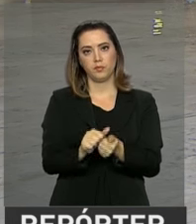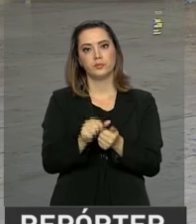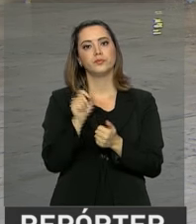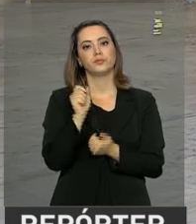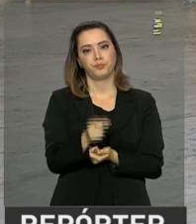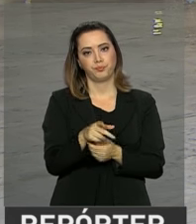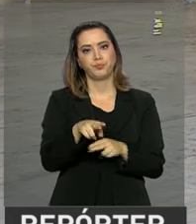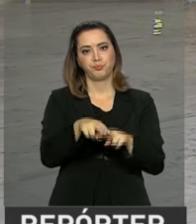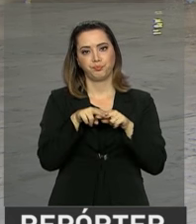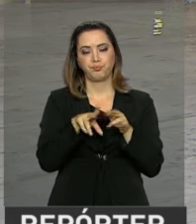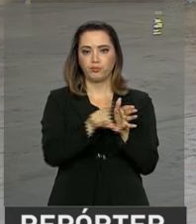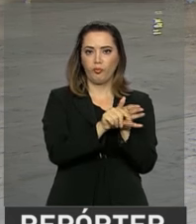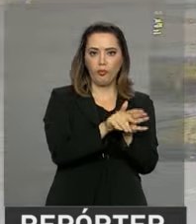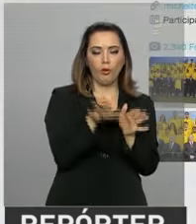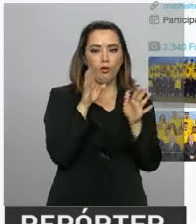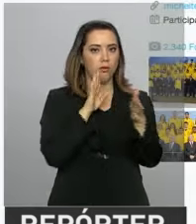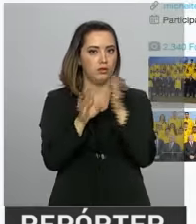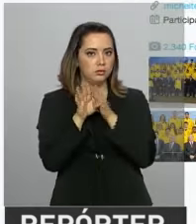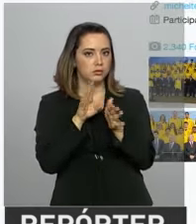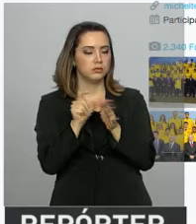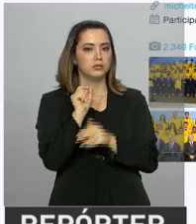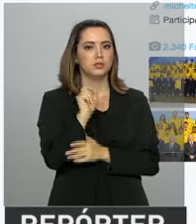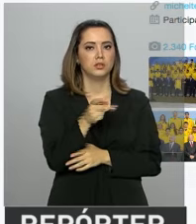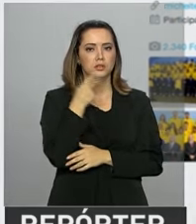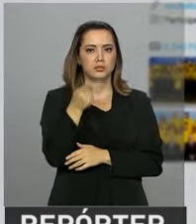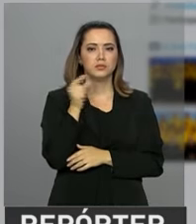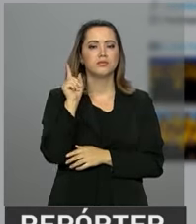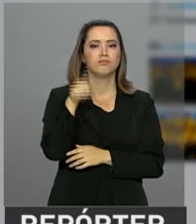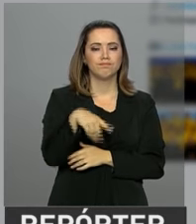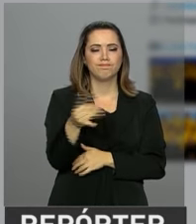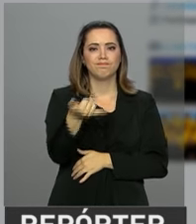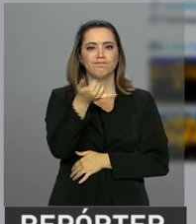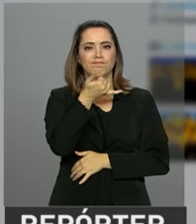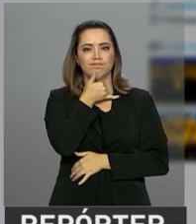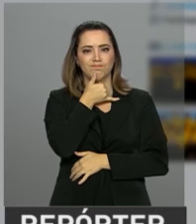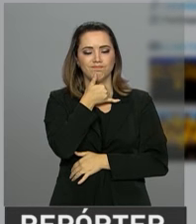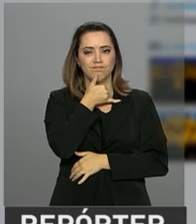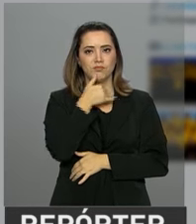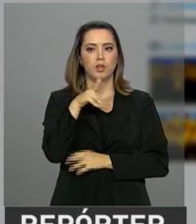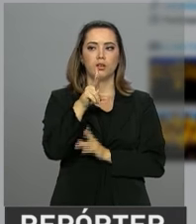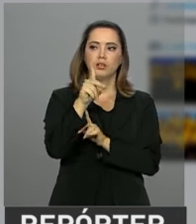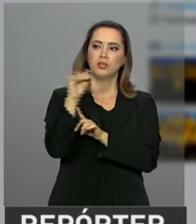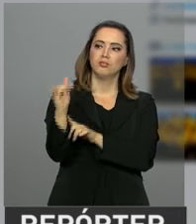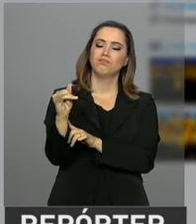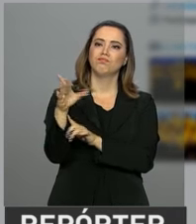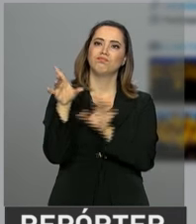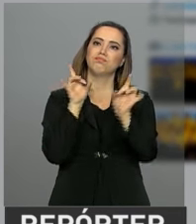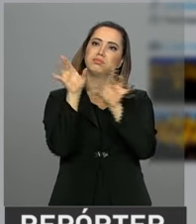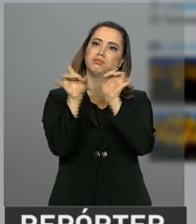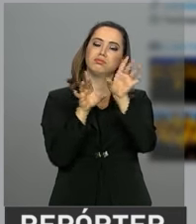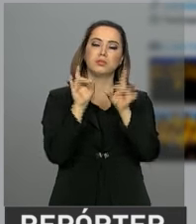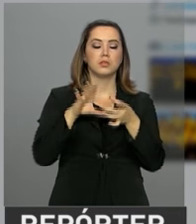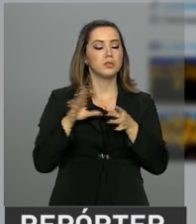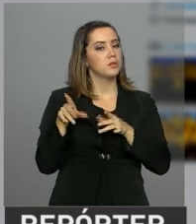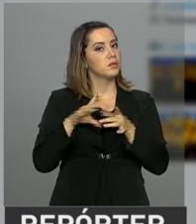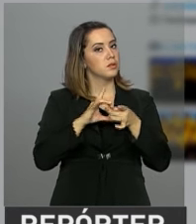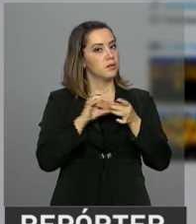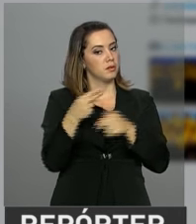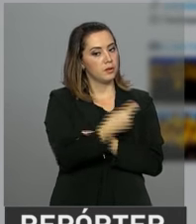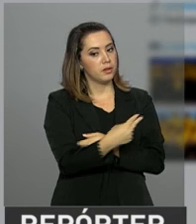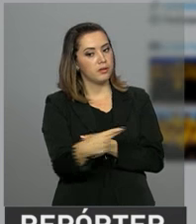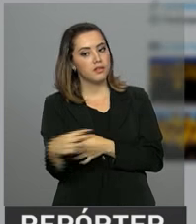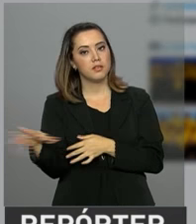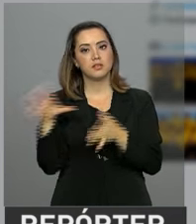pelas redes sociais, o presidente em exercício disse que é lamentável que no dia que eternizou a fraternidade como lema do povo